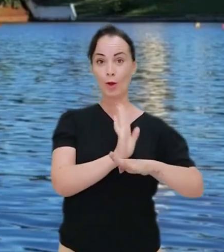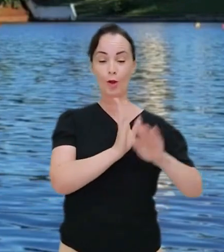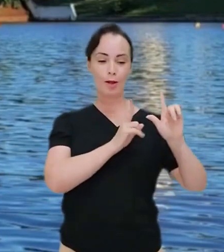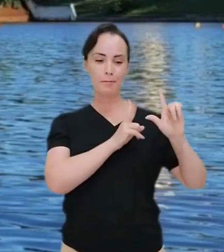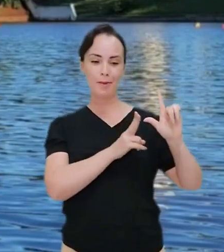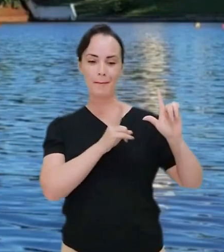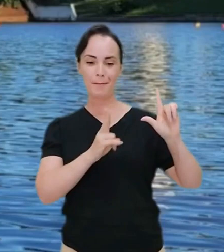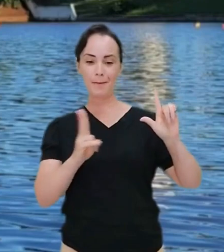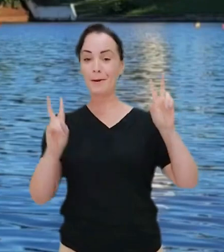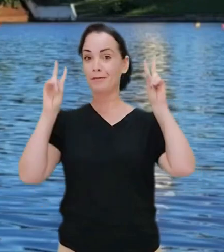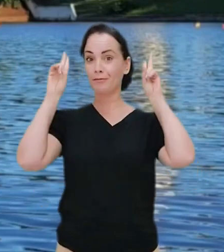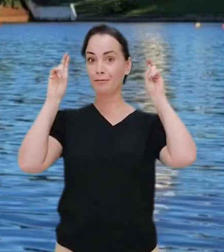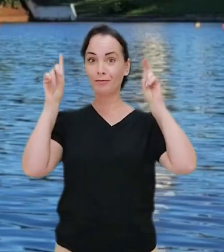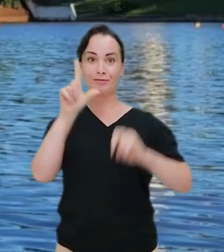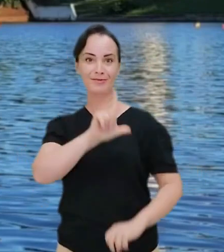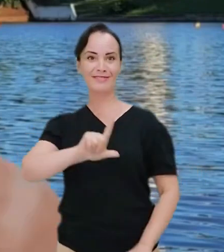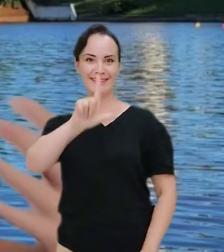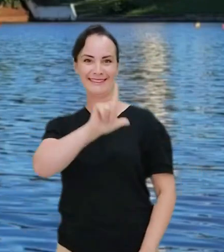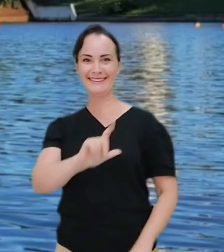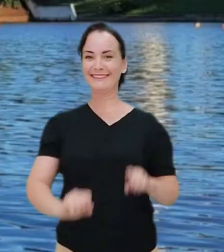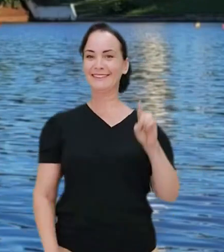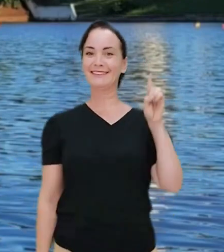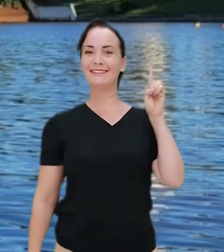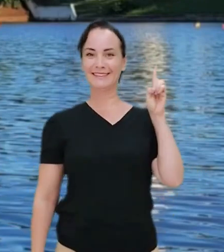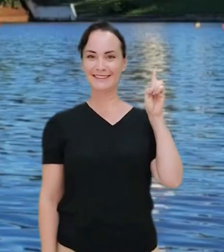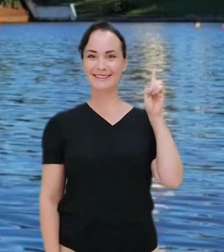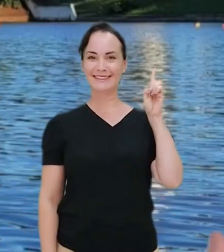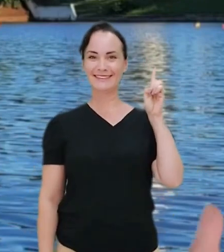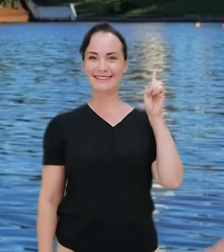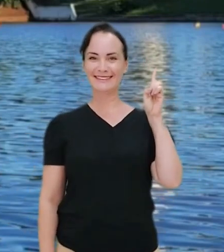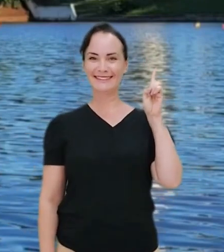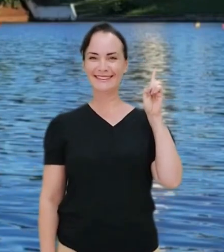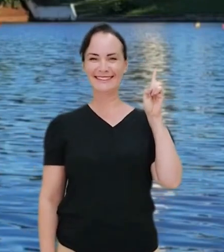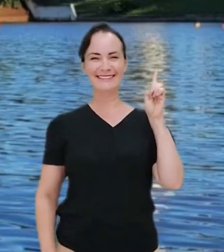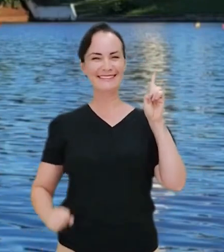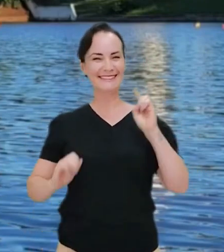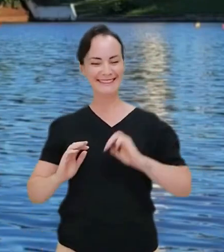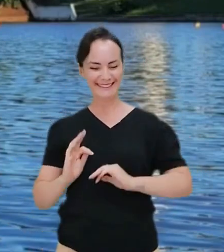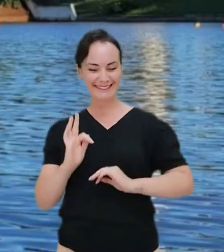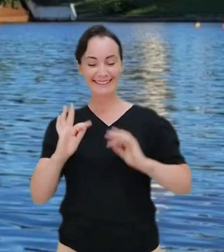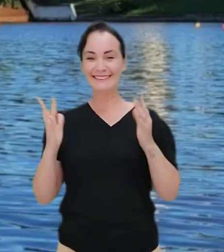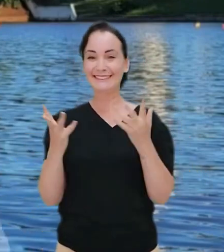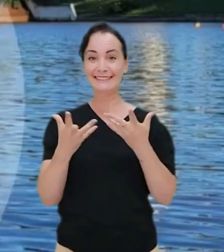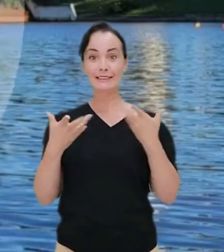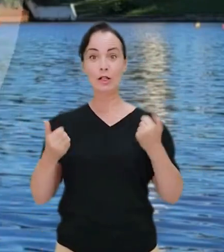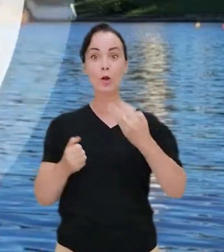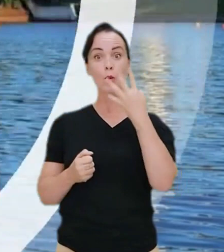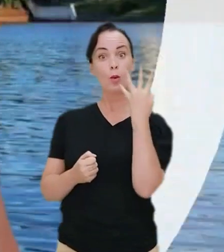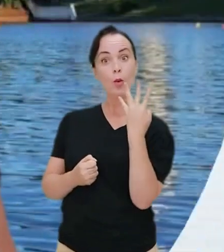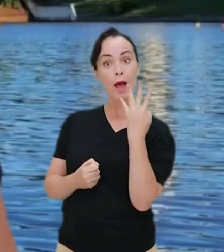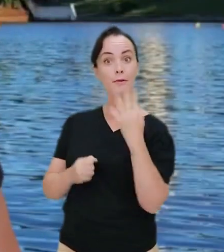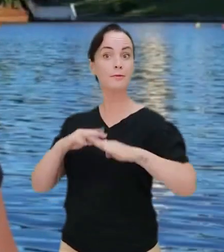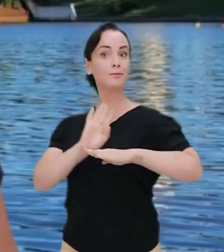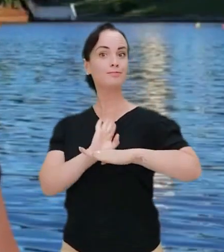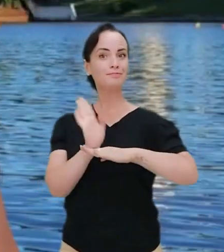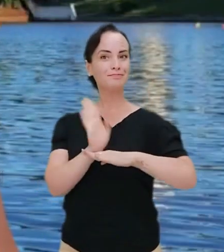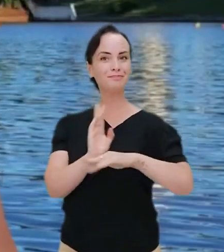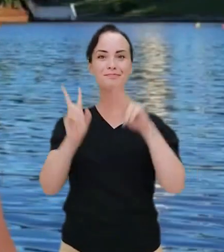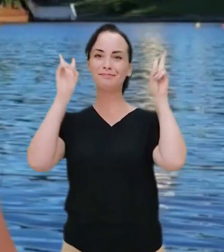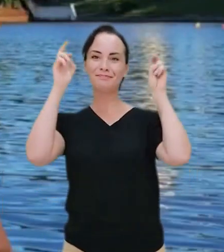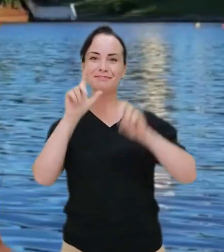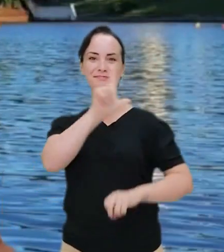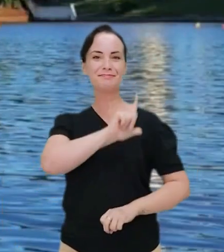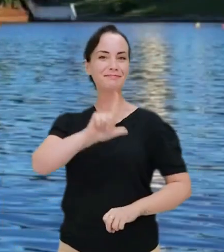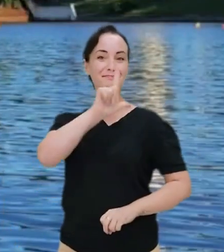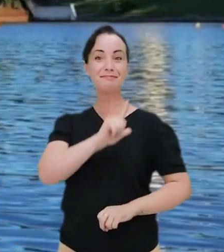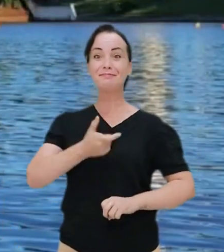Videos About Londrina. It will be amazing! Vai ser maravilhoso! 4 vídeos sobre